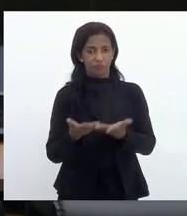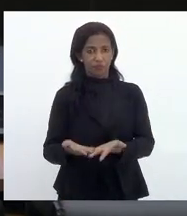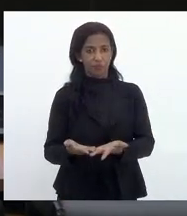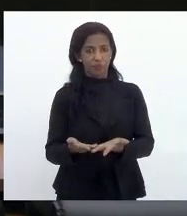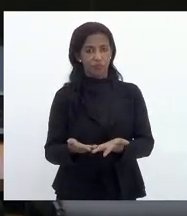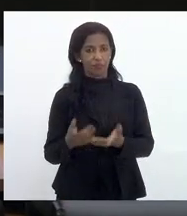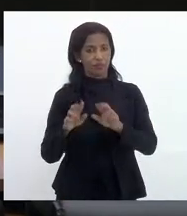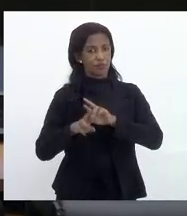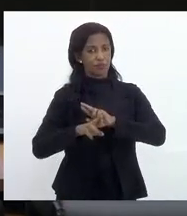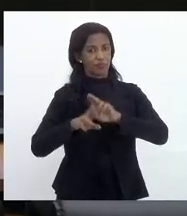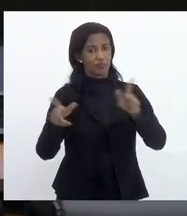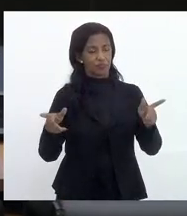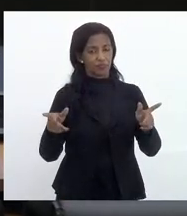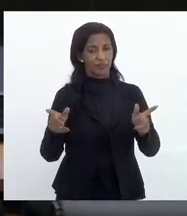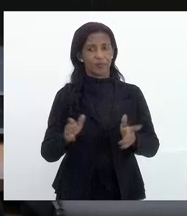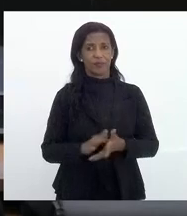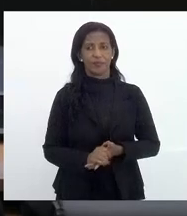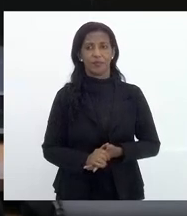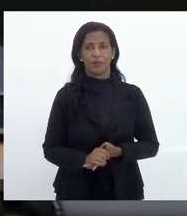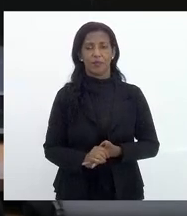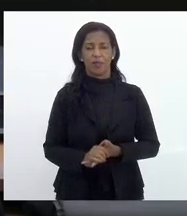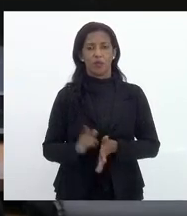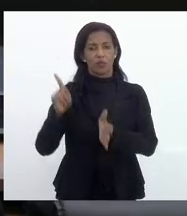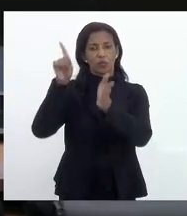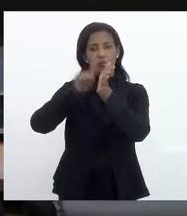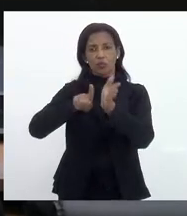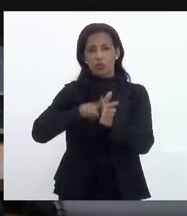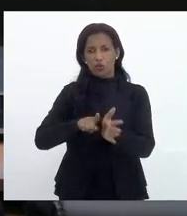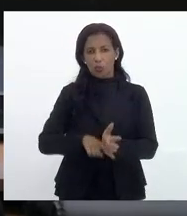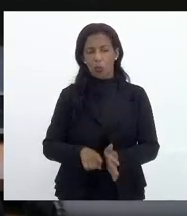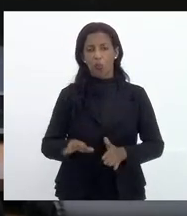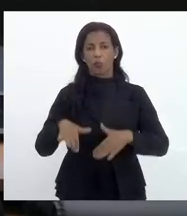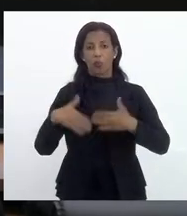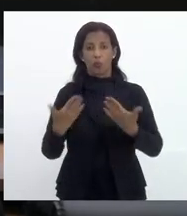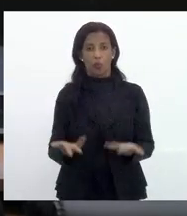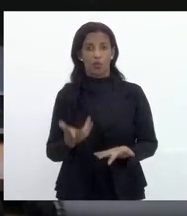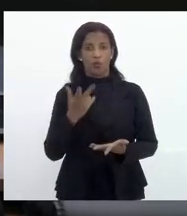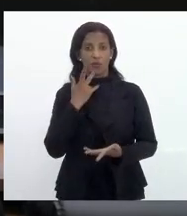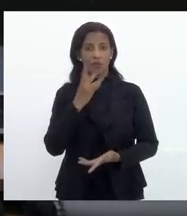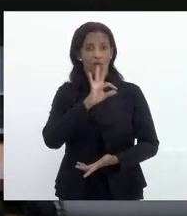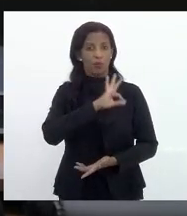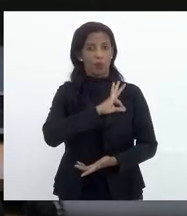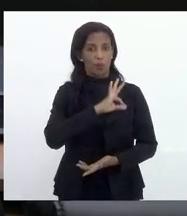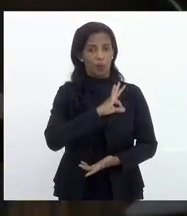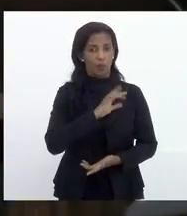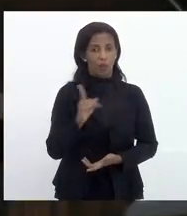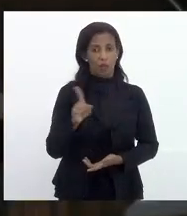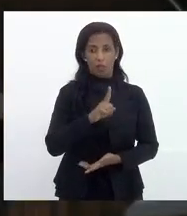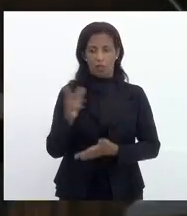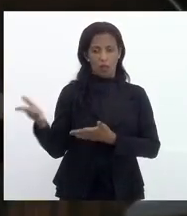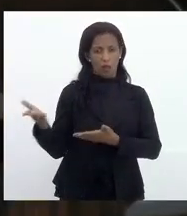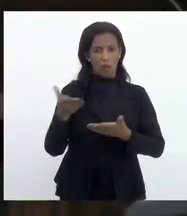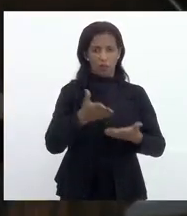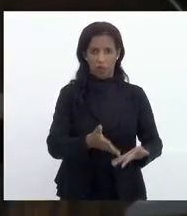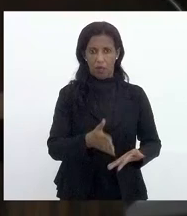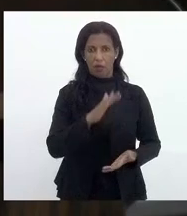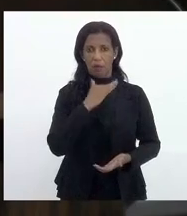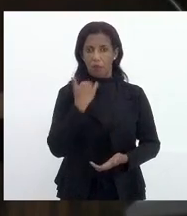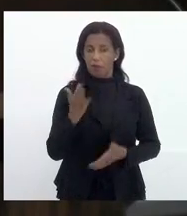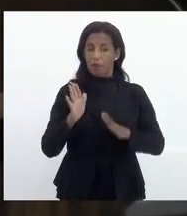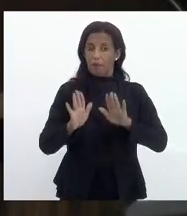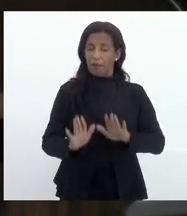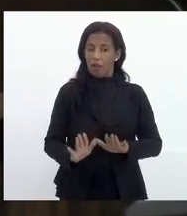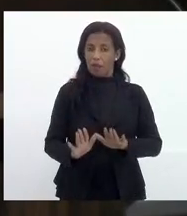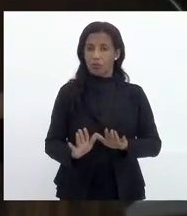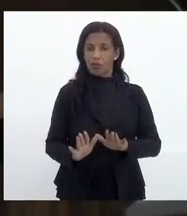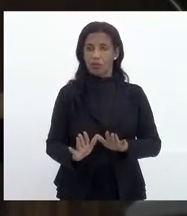questão da diferença da do desconto quando você trata dos policiais que não vieram aparecer